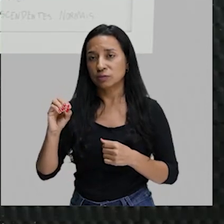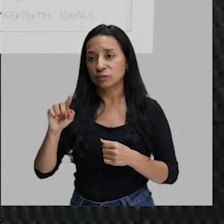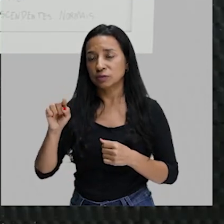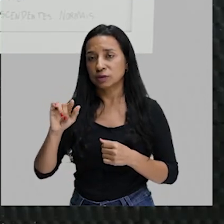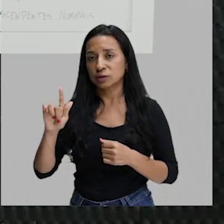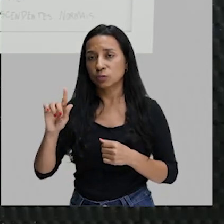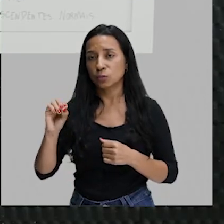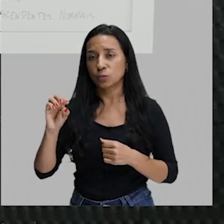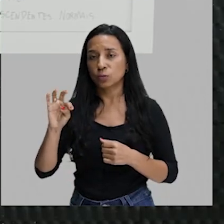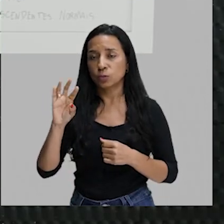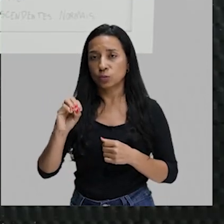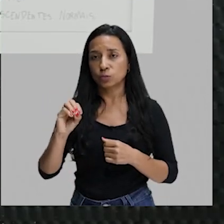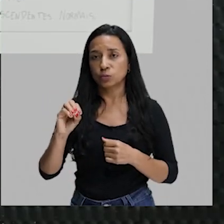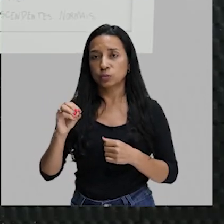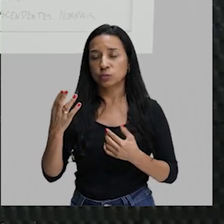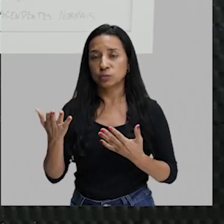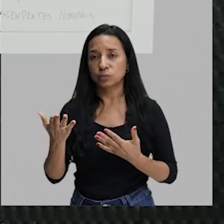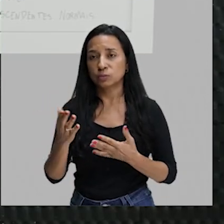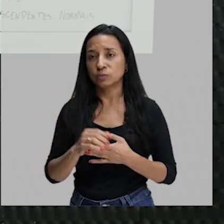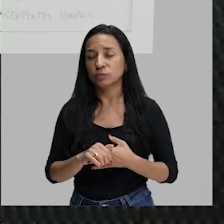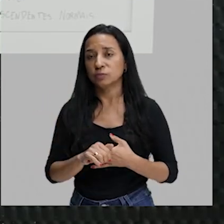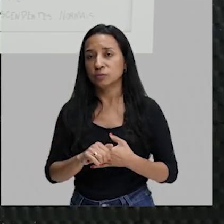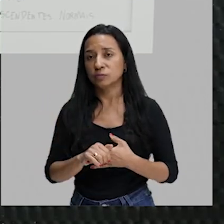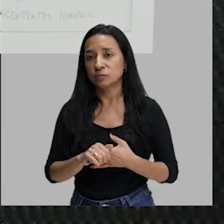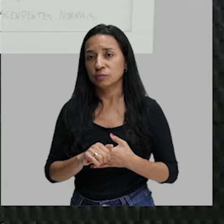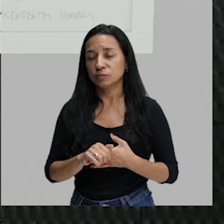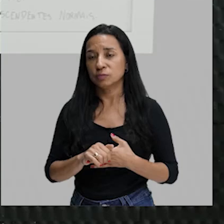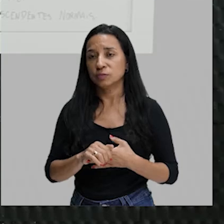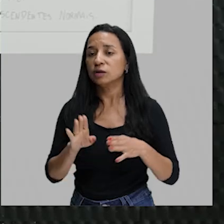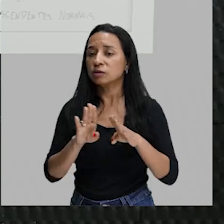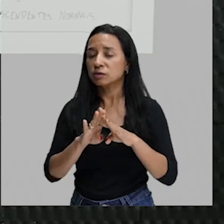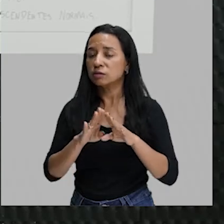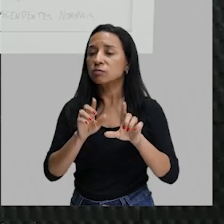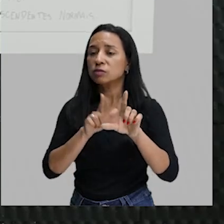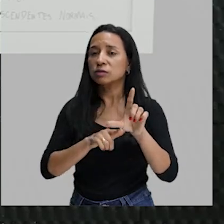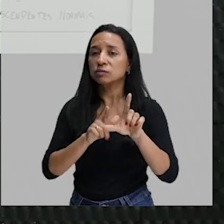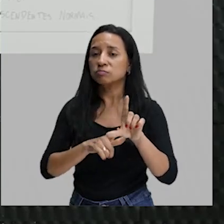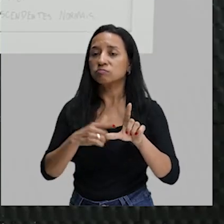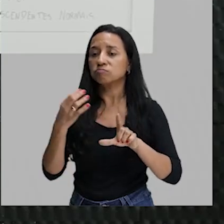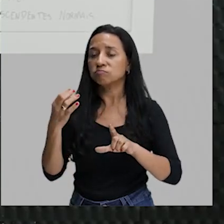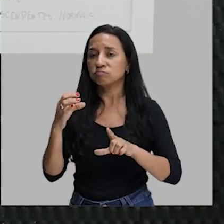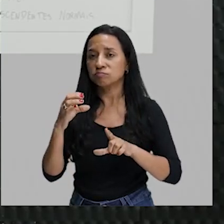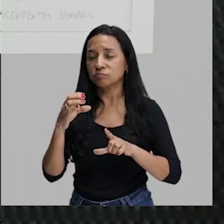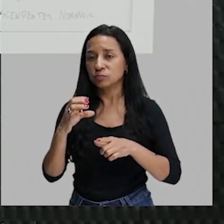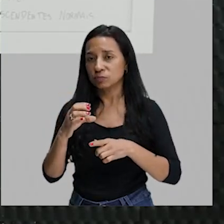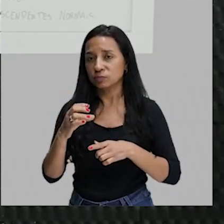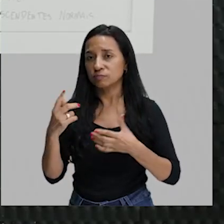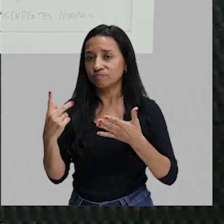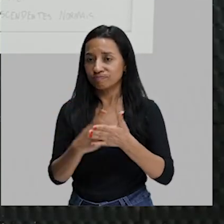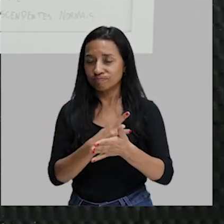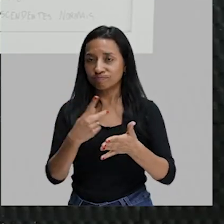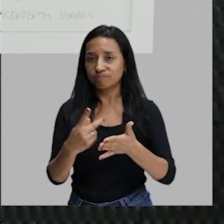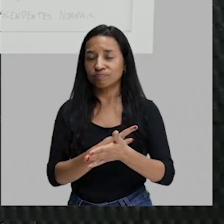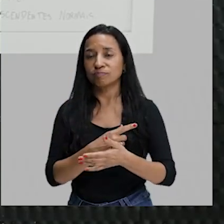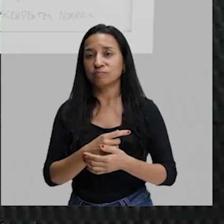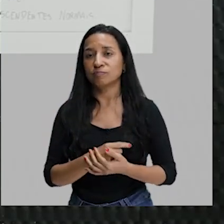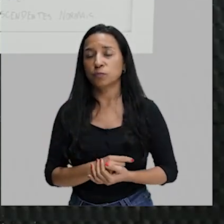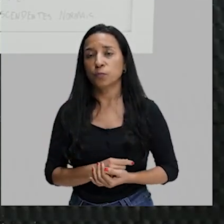Então, já exclui totalmente essa letra C. A próxima alternativa diz o seguinte,